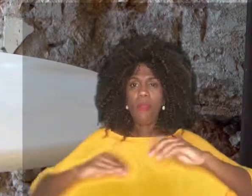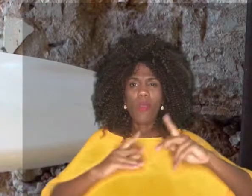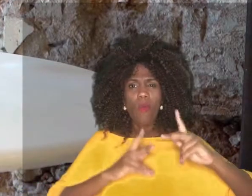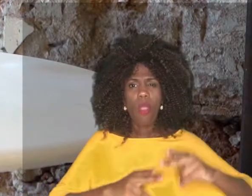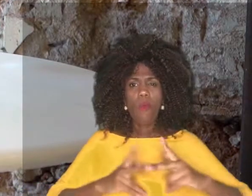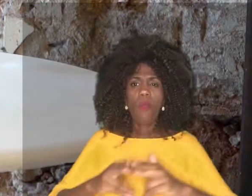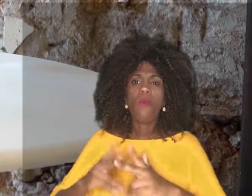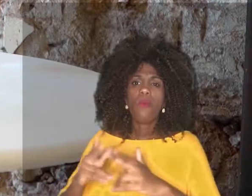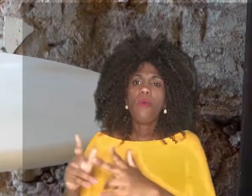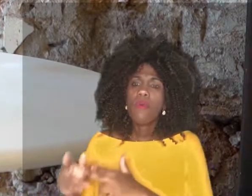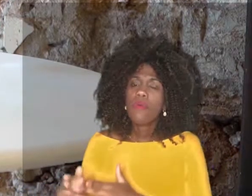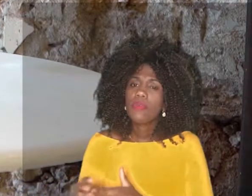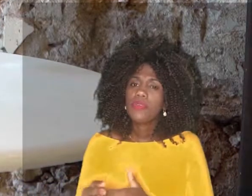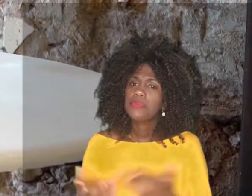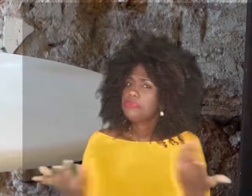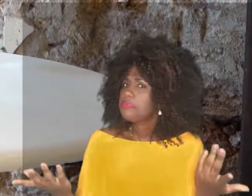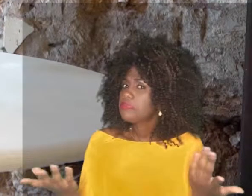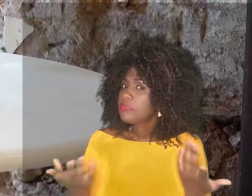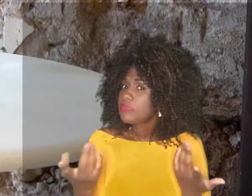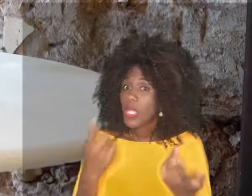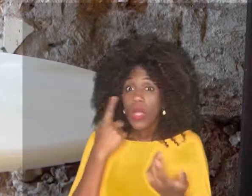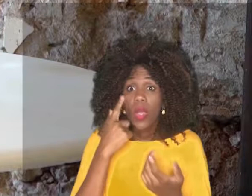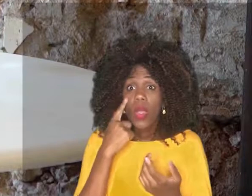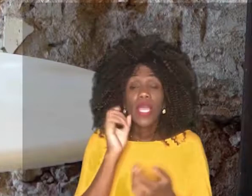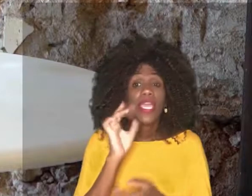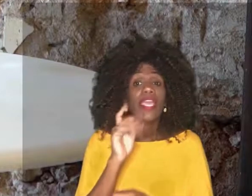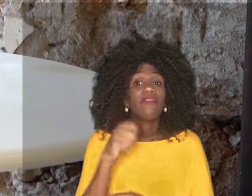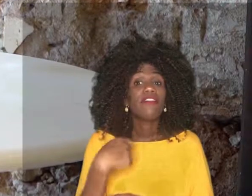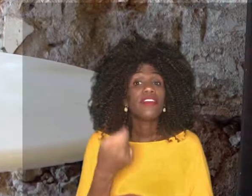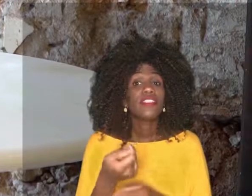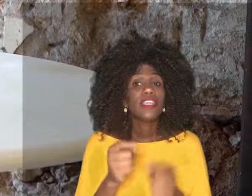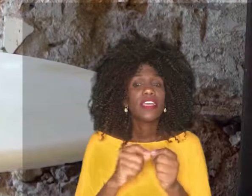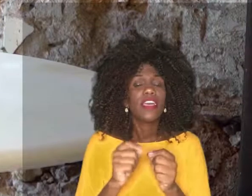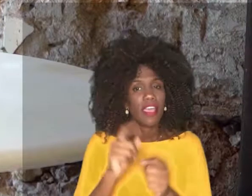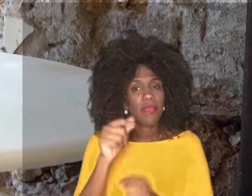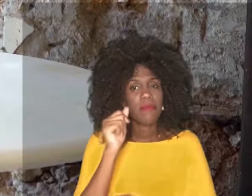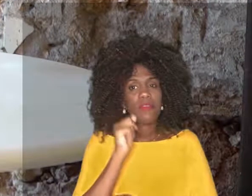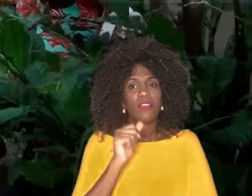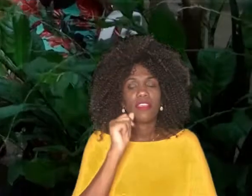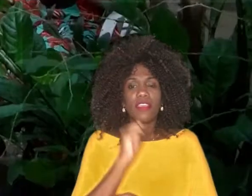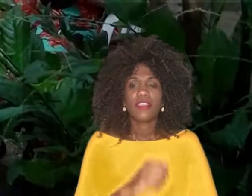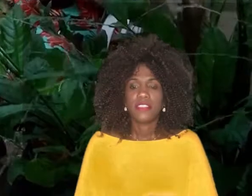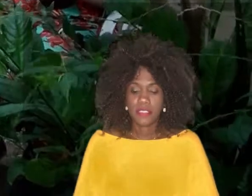simultaneamente. Agora, detalhe, por mulheres.